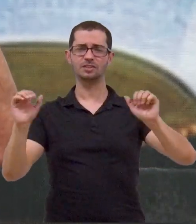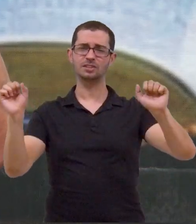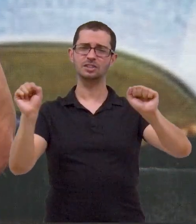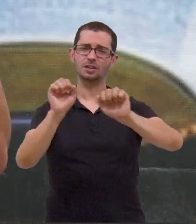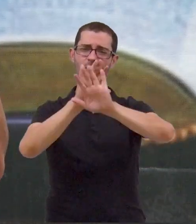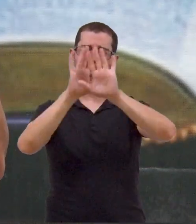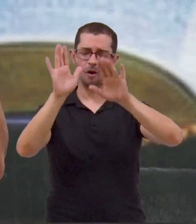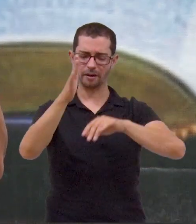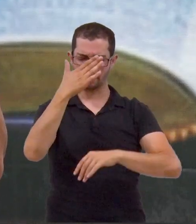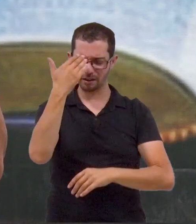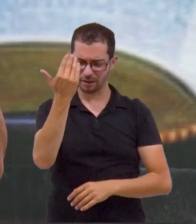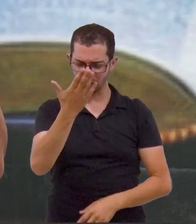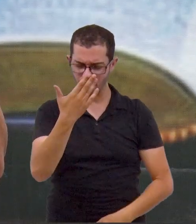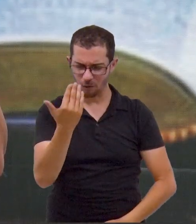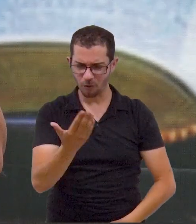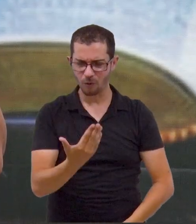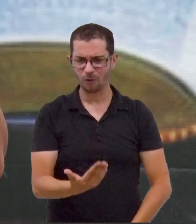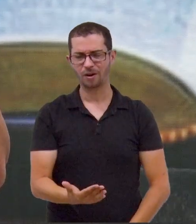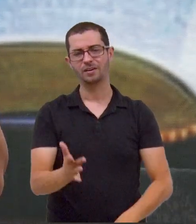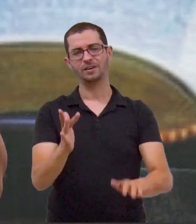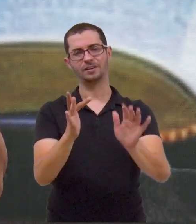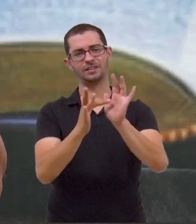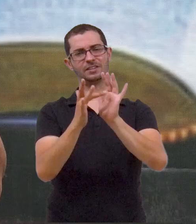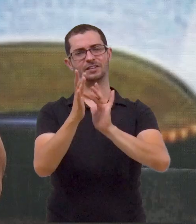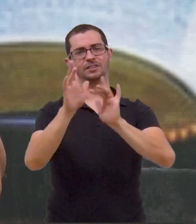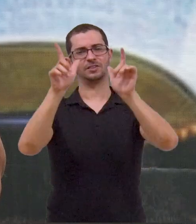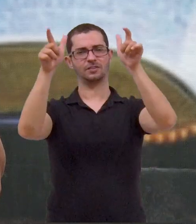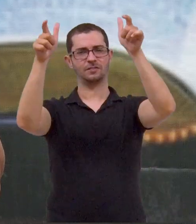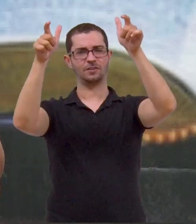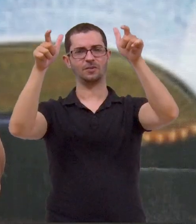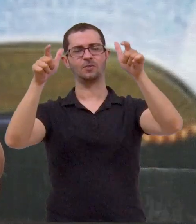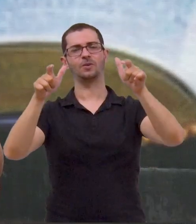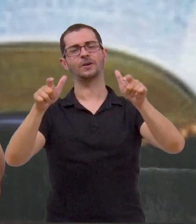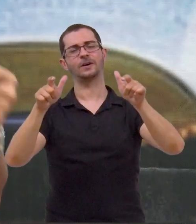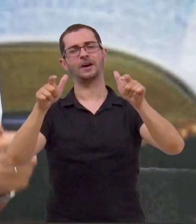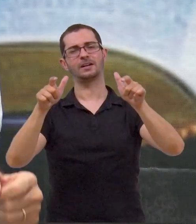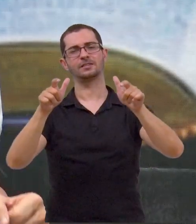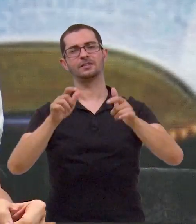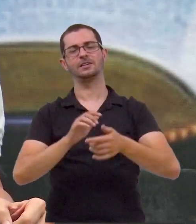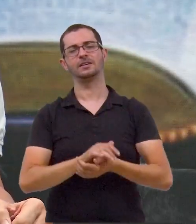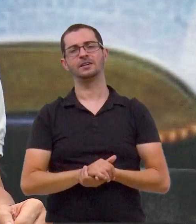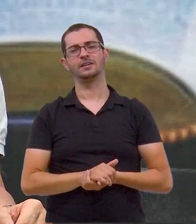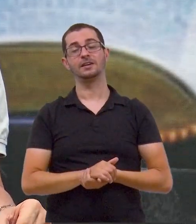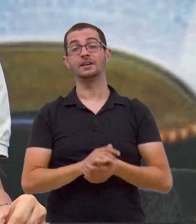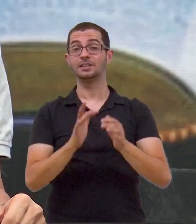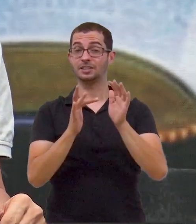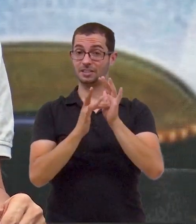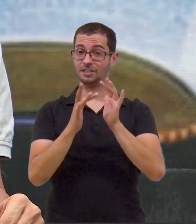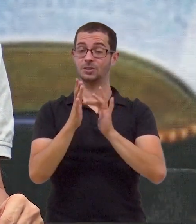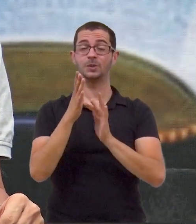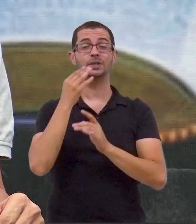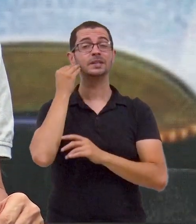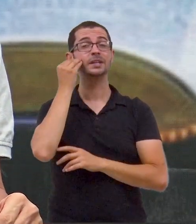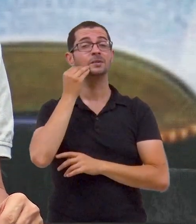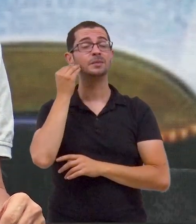de honra ele foi coroado. Todavia ele experimentou a morte